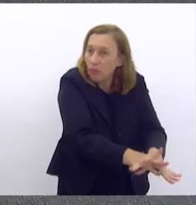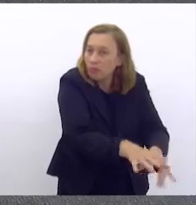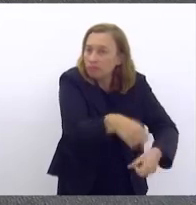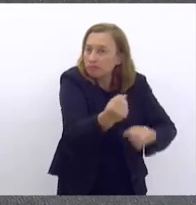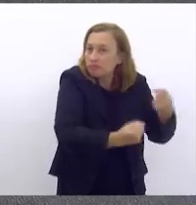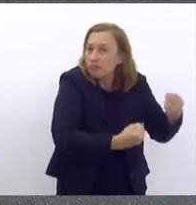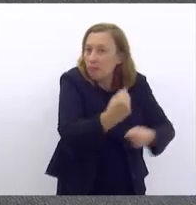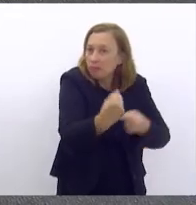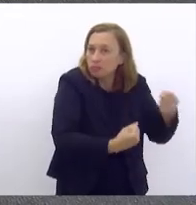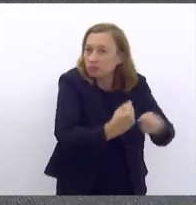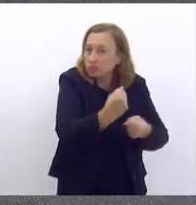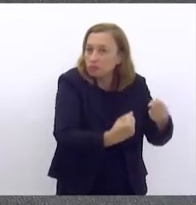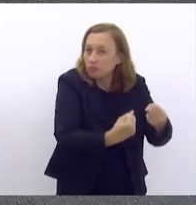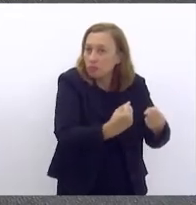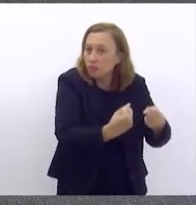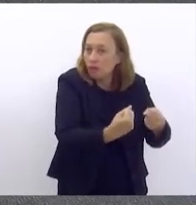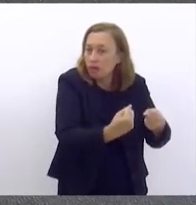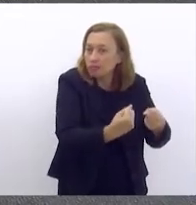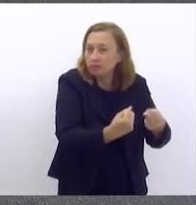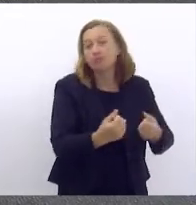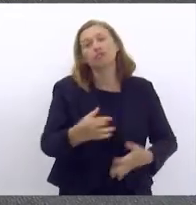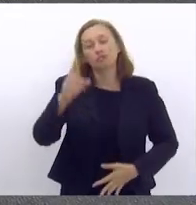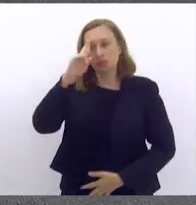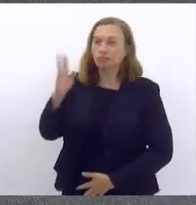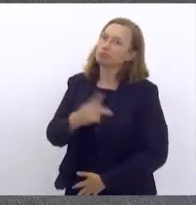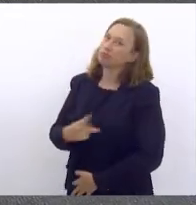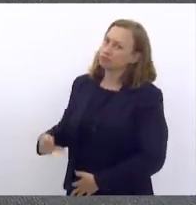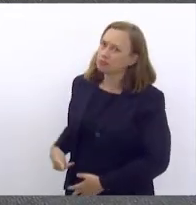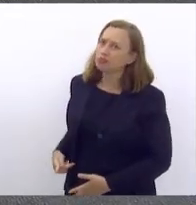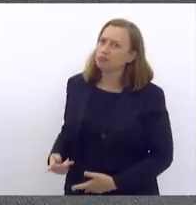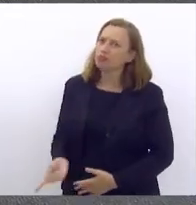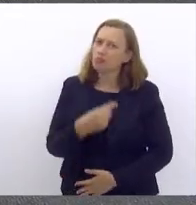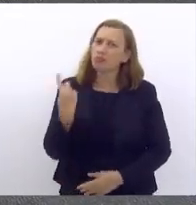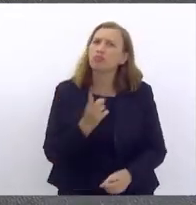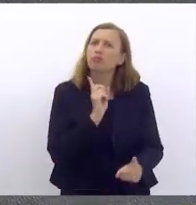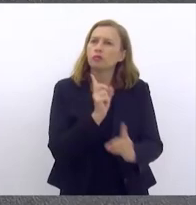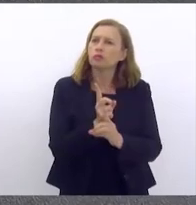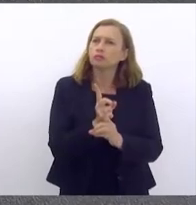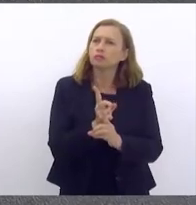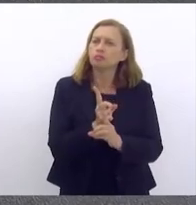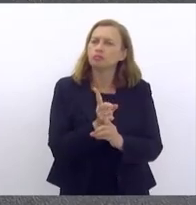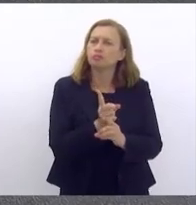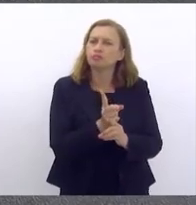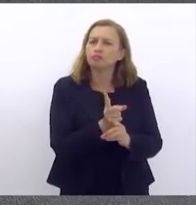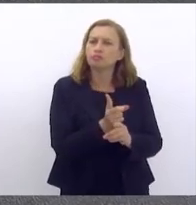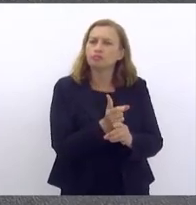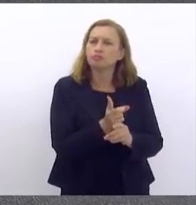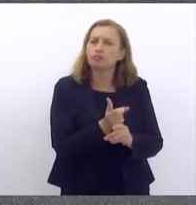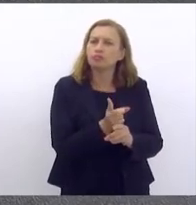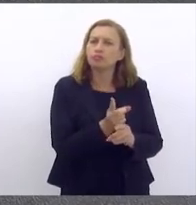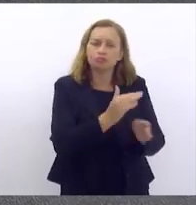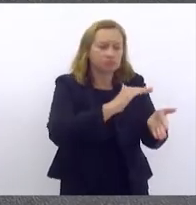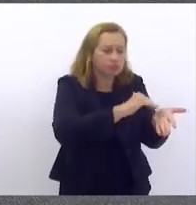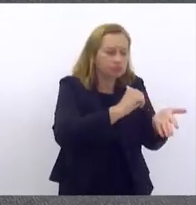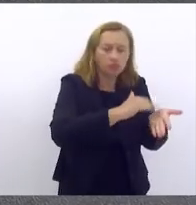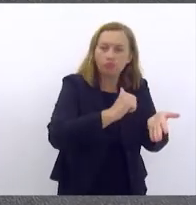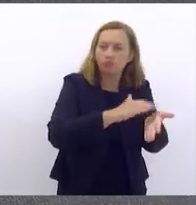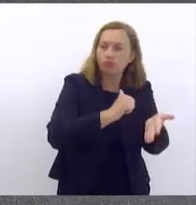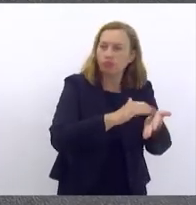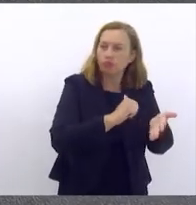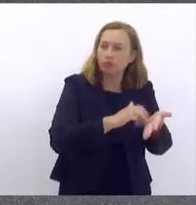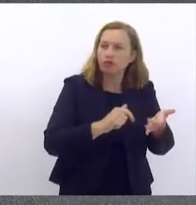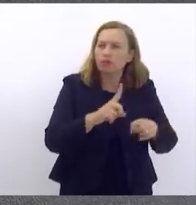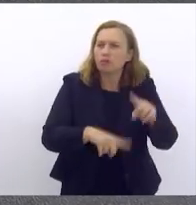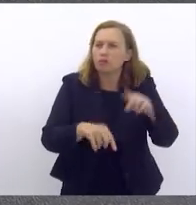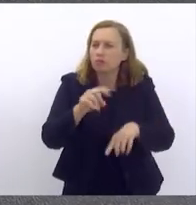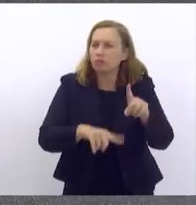fica lá deteriorando. E, presidente, nós encontramos, foi um desmanche, porra. O Detran, o Detro, a